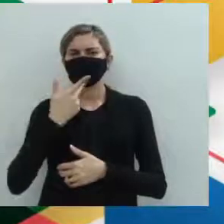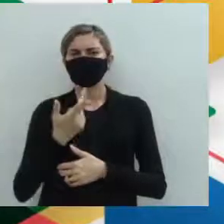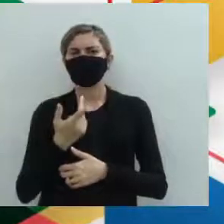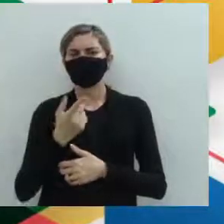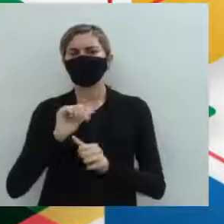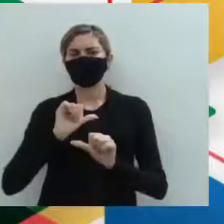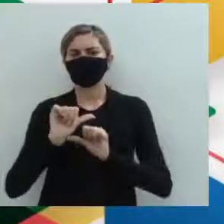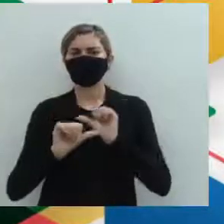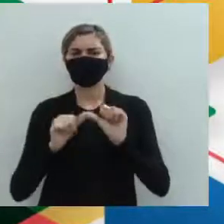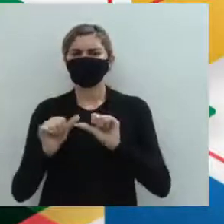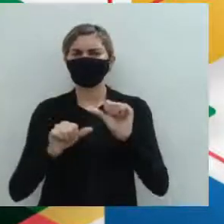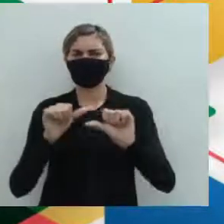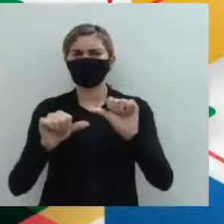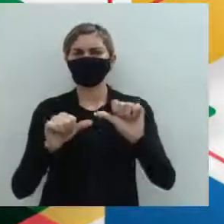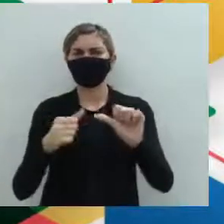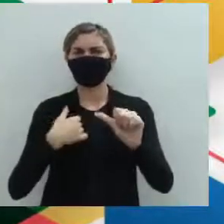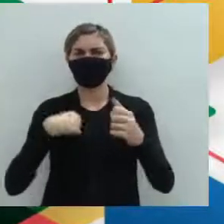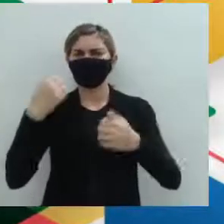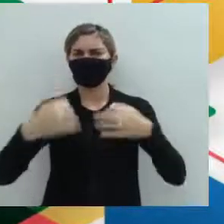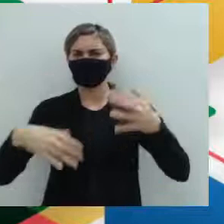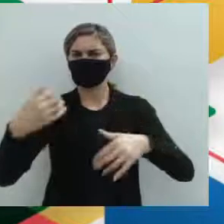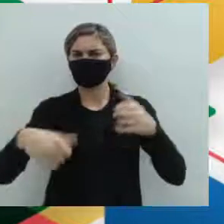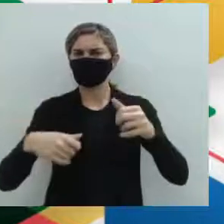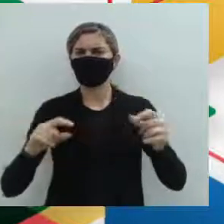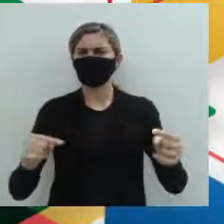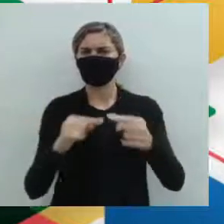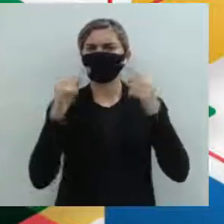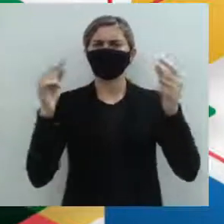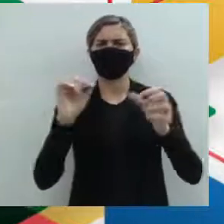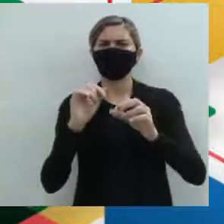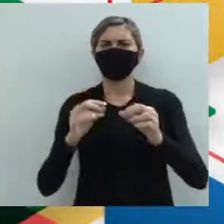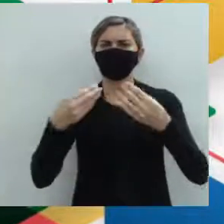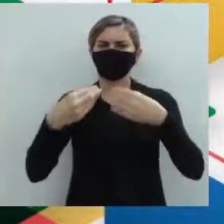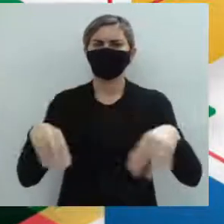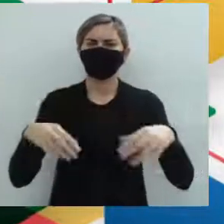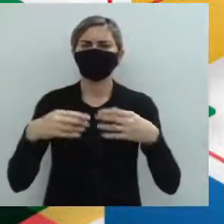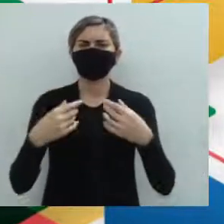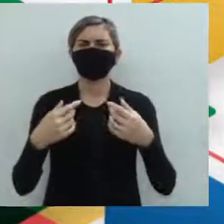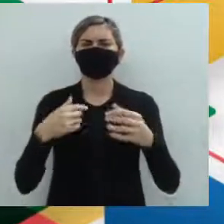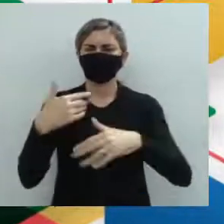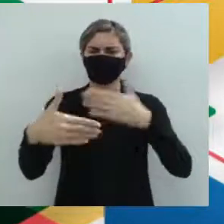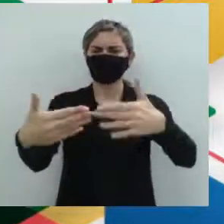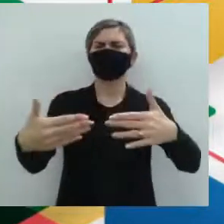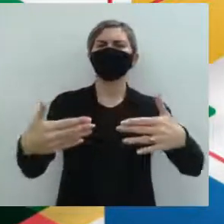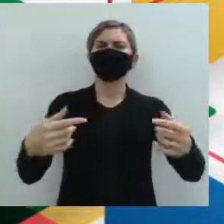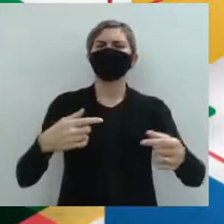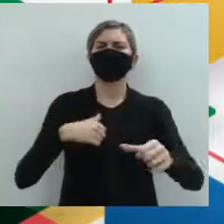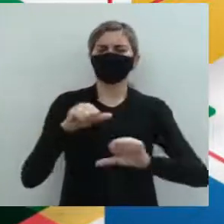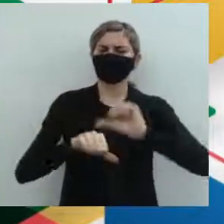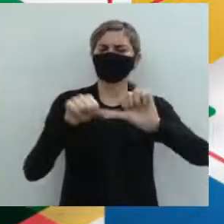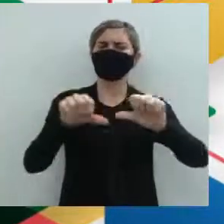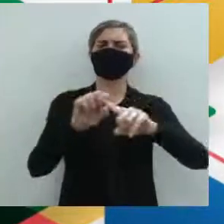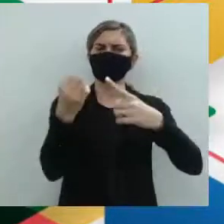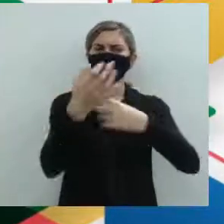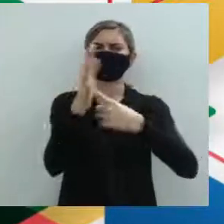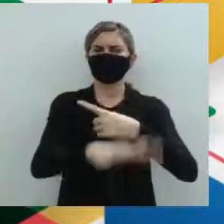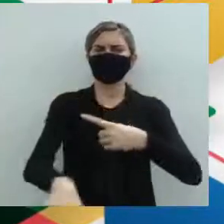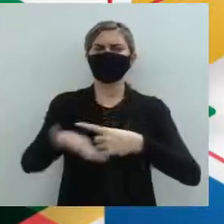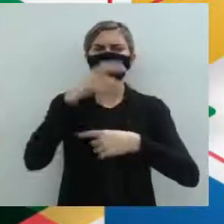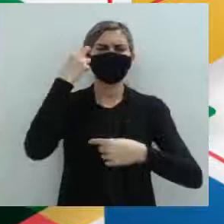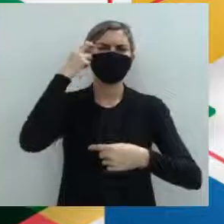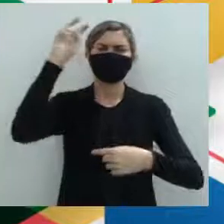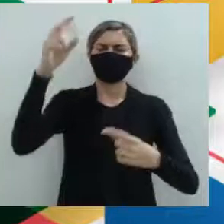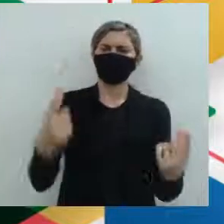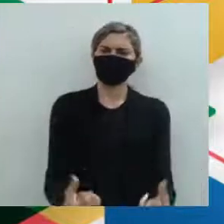essas mudanças, aliás, ele faz um ensaio sobre os efeitos provocados na mente das pessoas pelas mudanças sociais, culturais